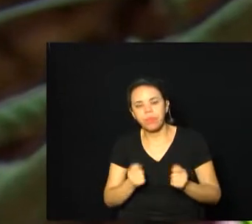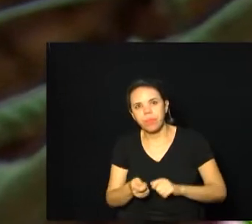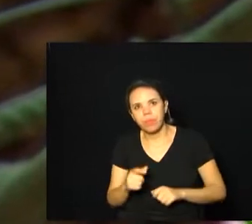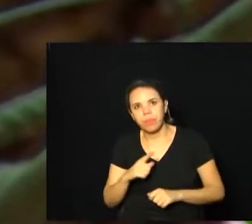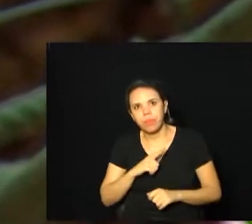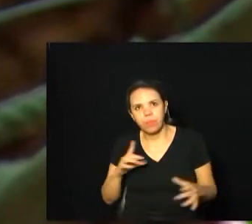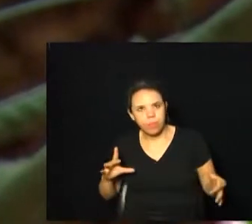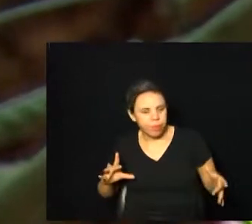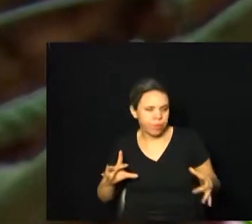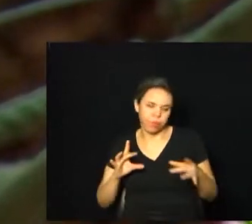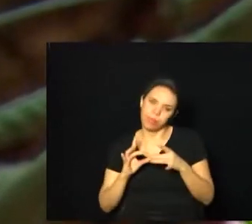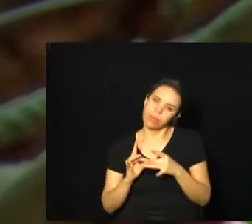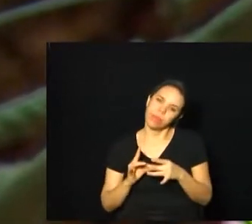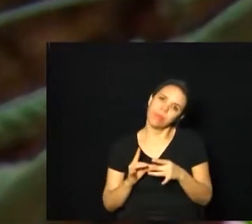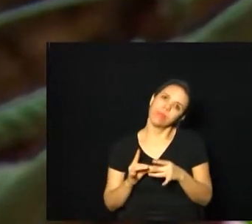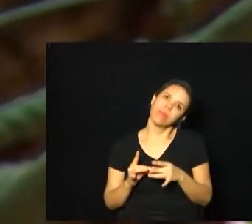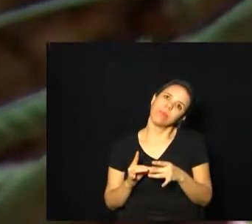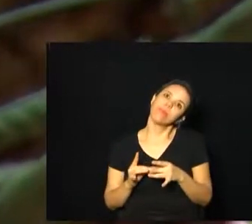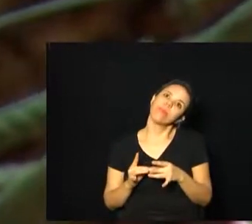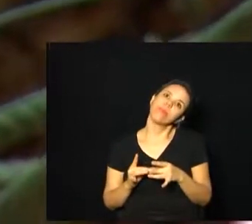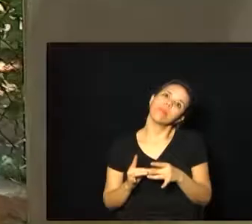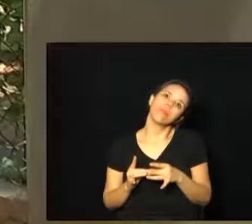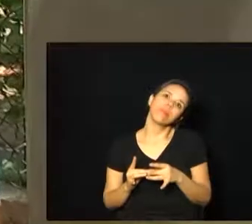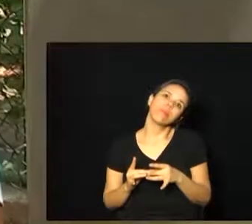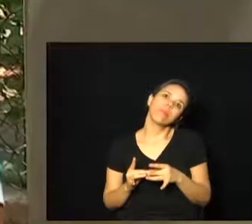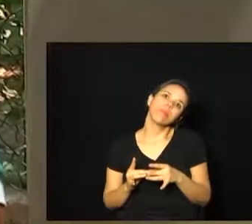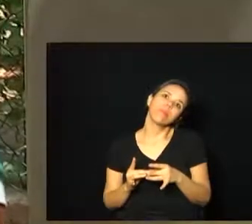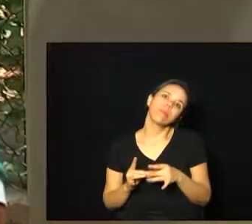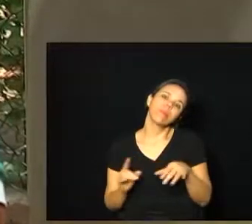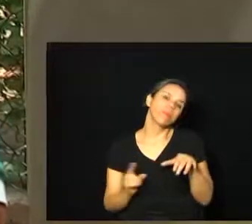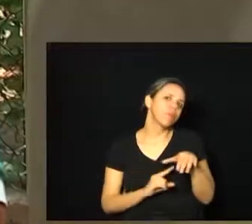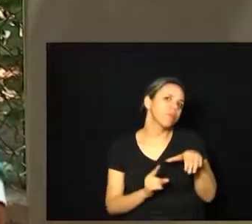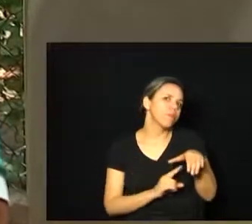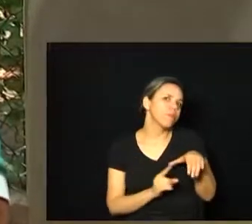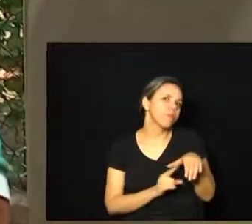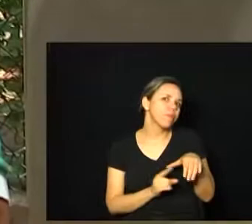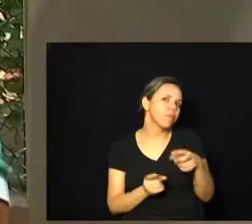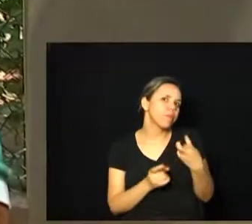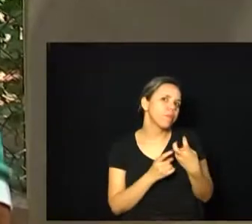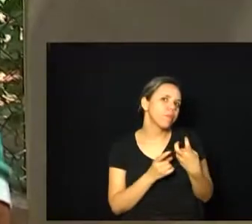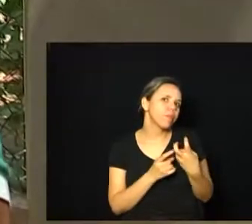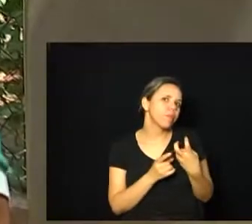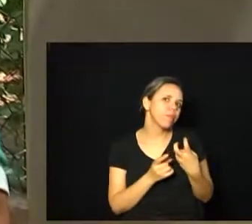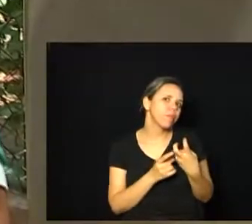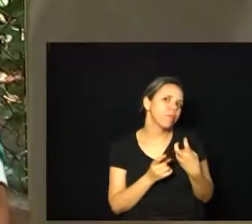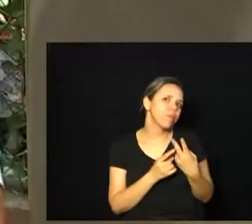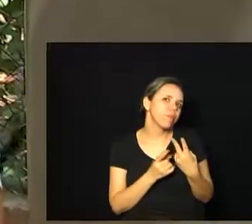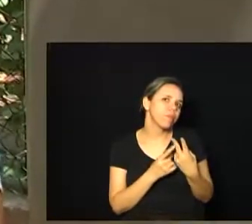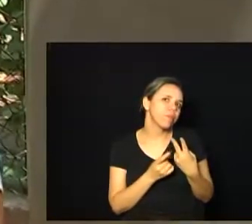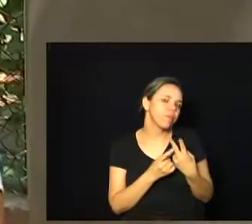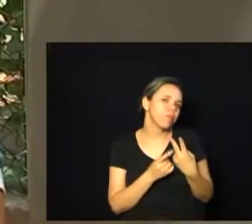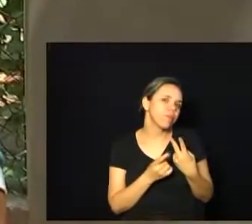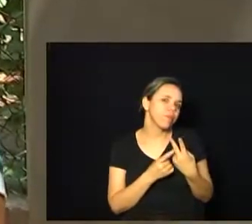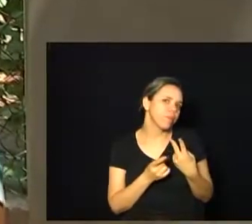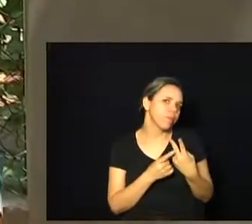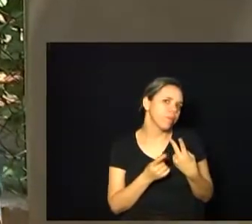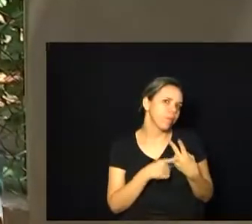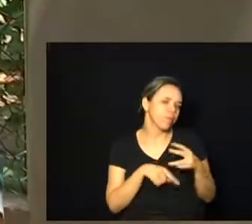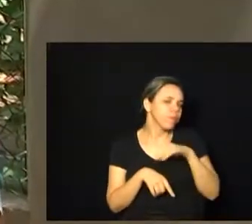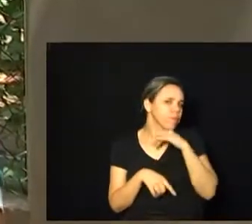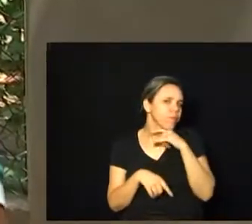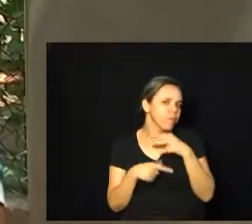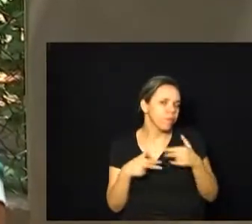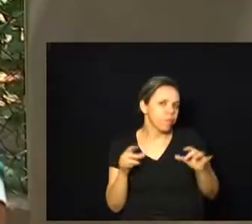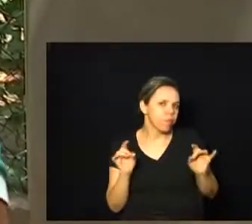parceria, uma parceria informal com clínicas veterinárias, com veterinários de animais silvestres e também